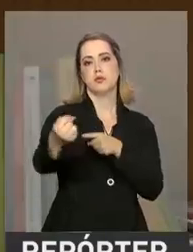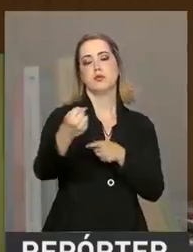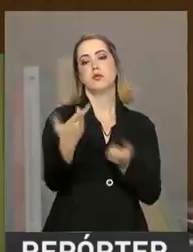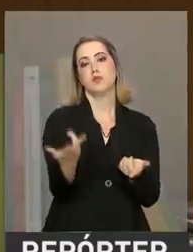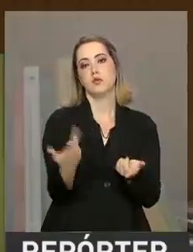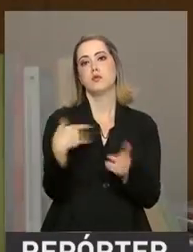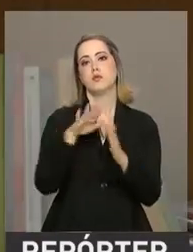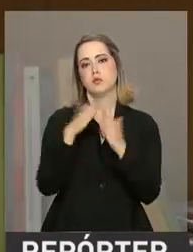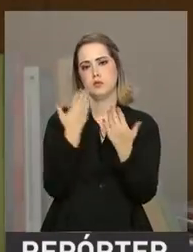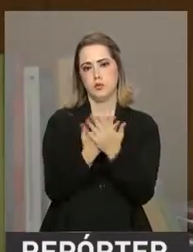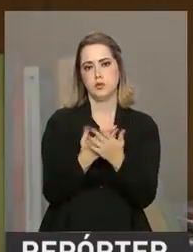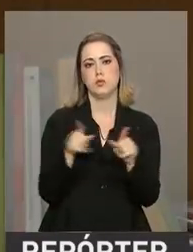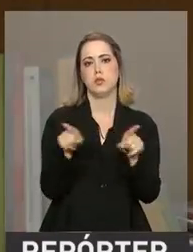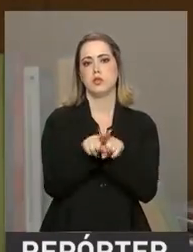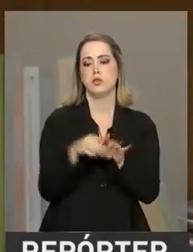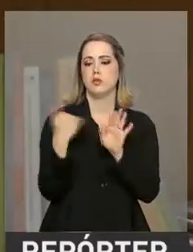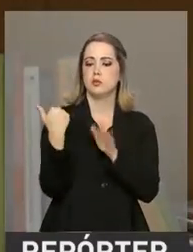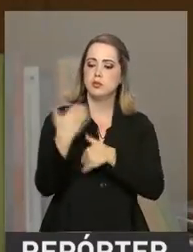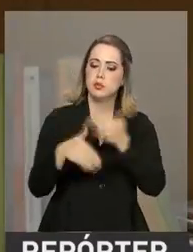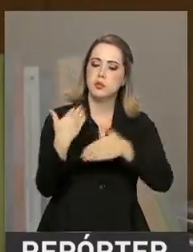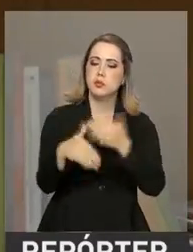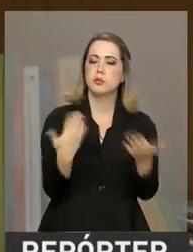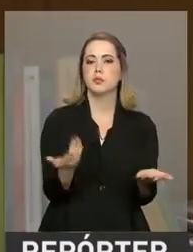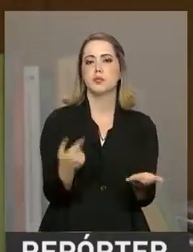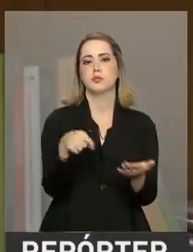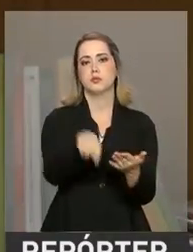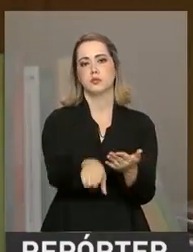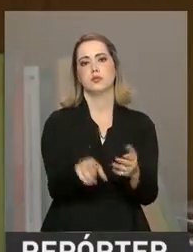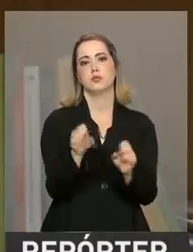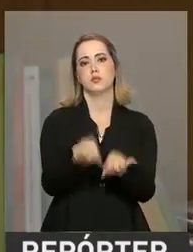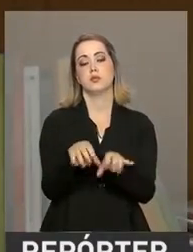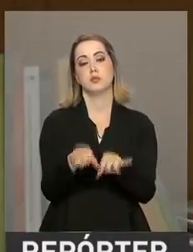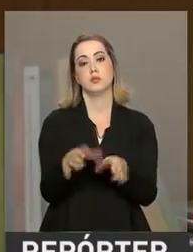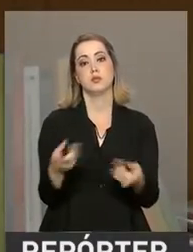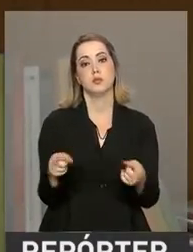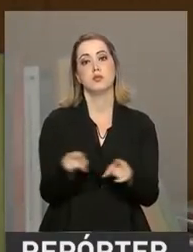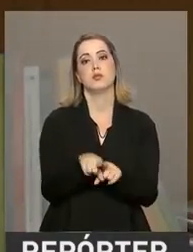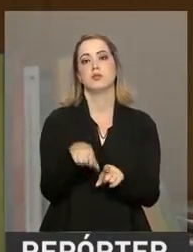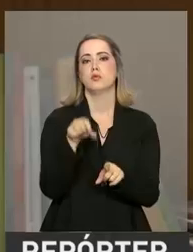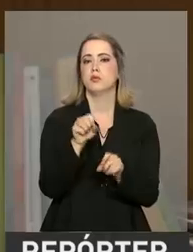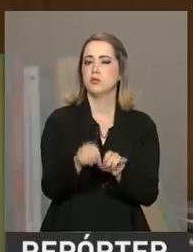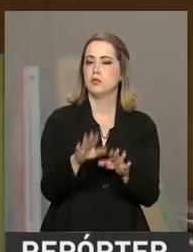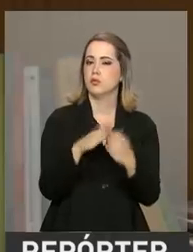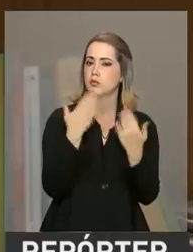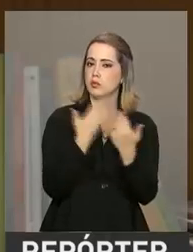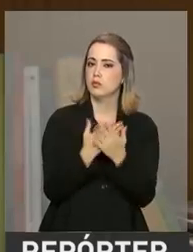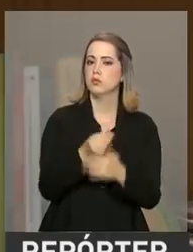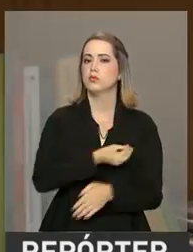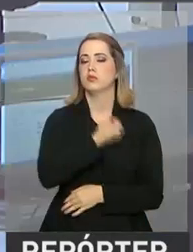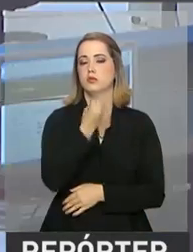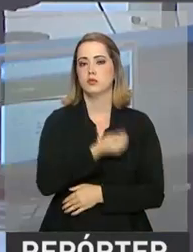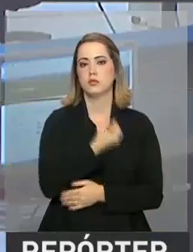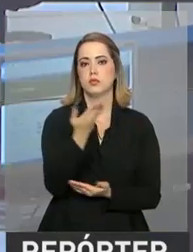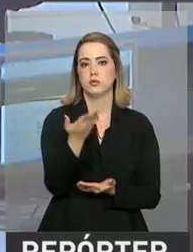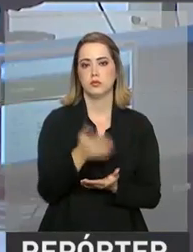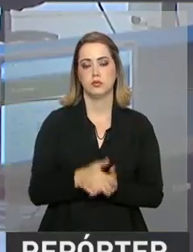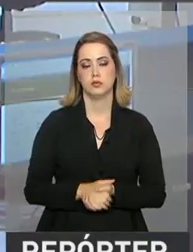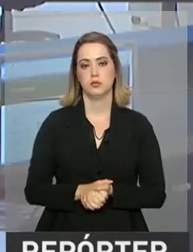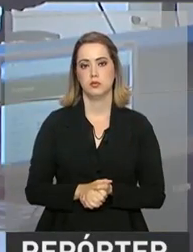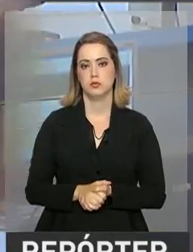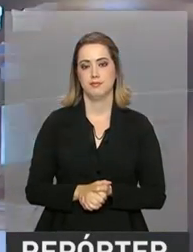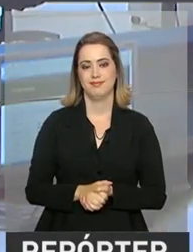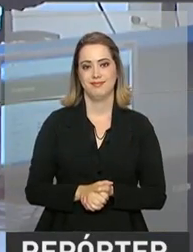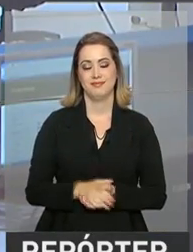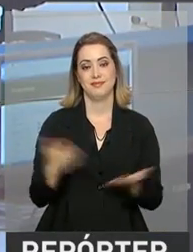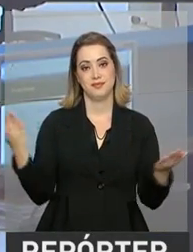escolar, para o progresso na educação, na escola e na vida.